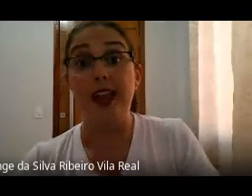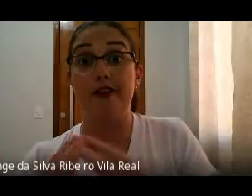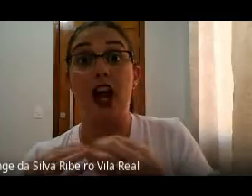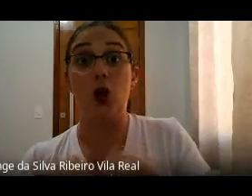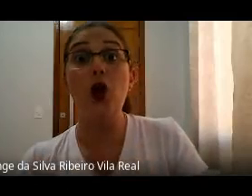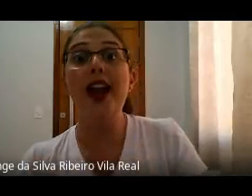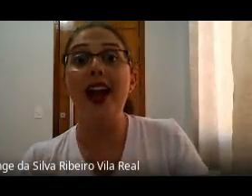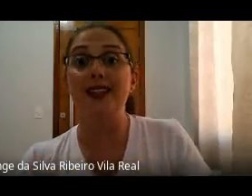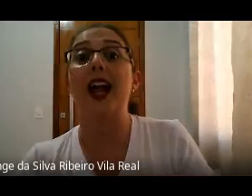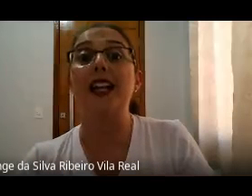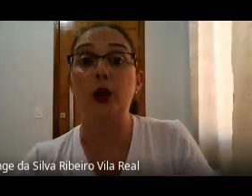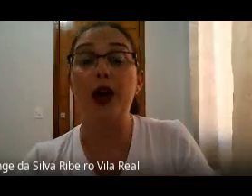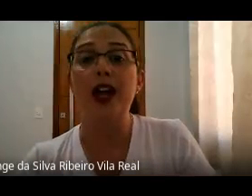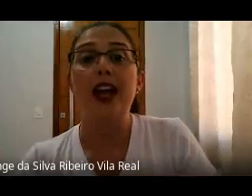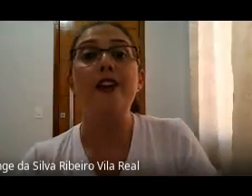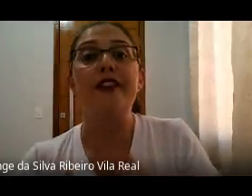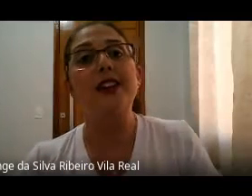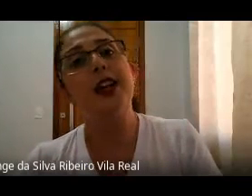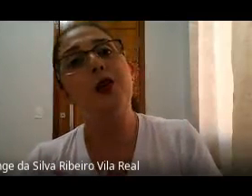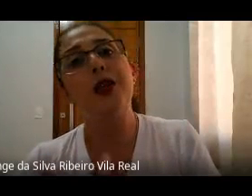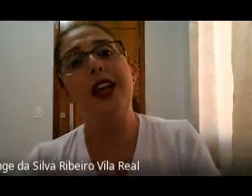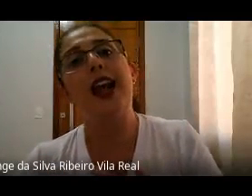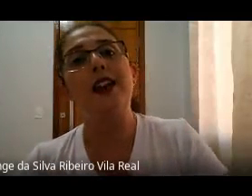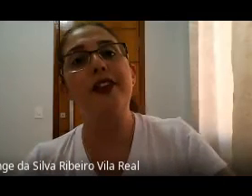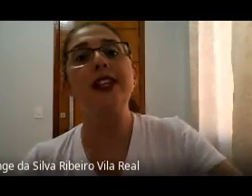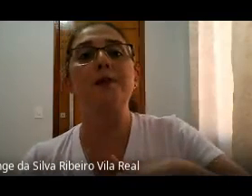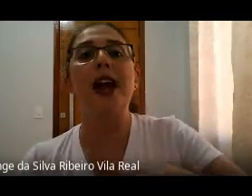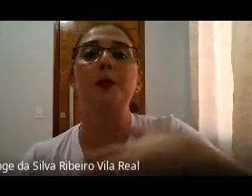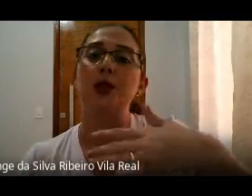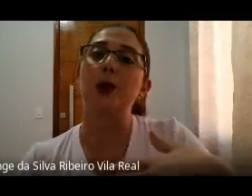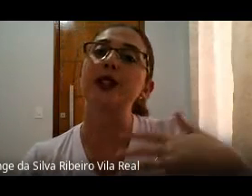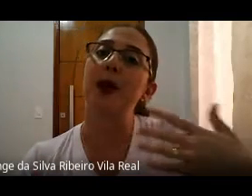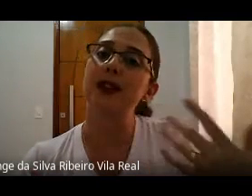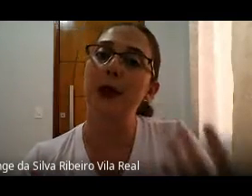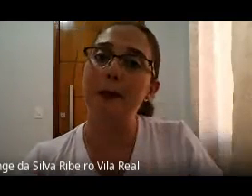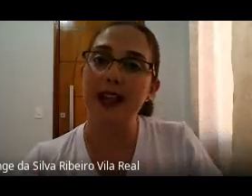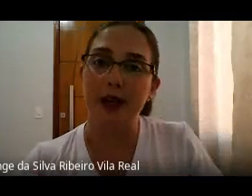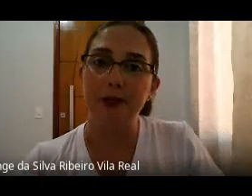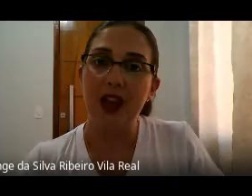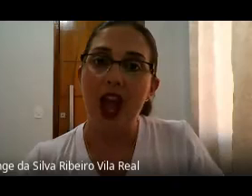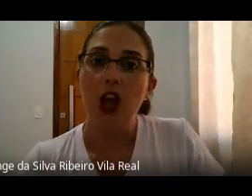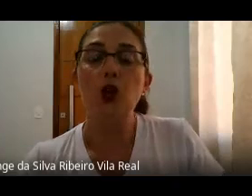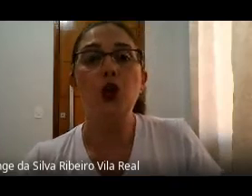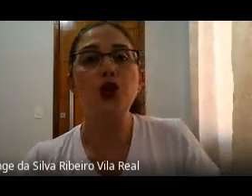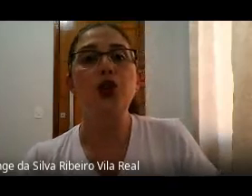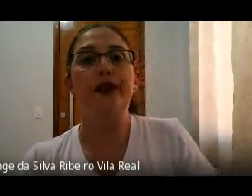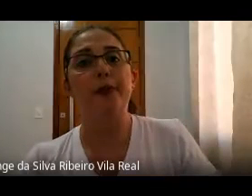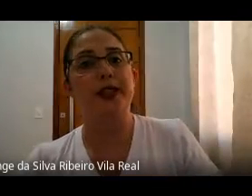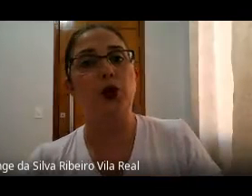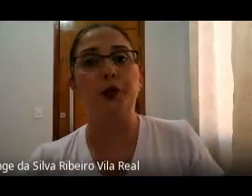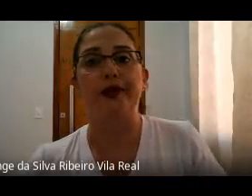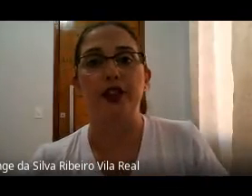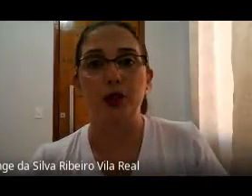sinais, dê valor a essa língua e faça com que cada vez mais pessoas possam aprender. Nos cursos